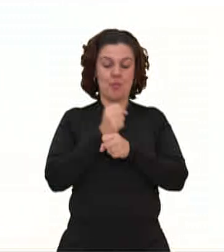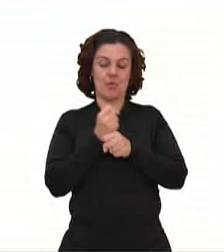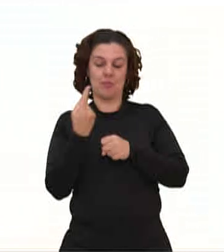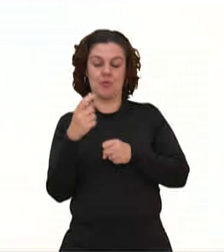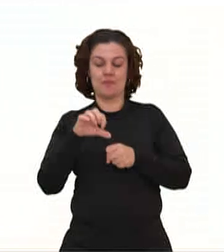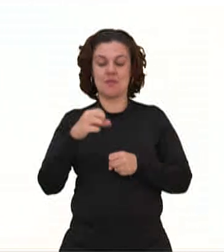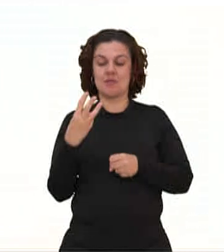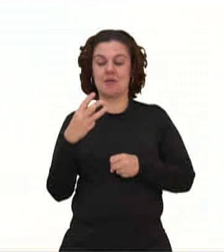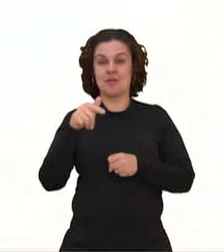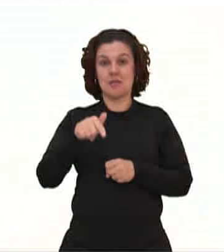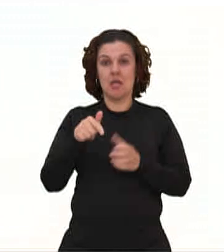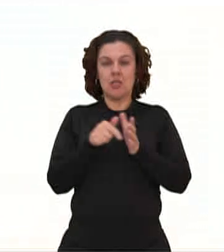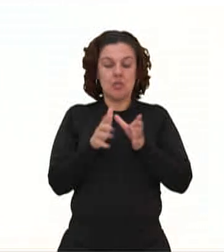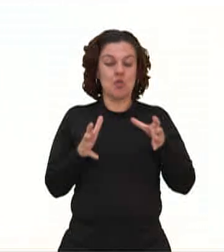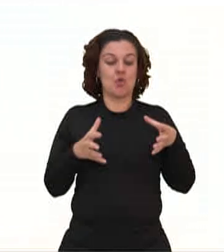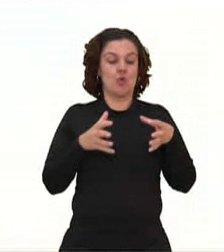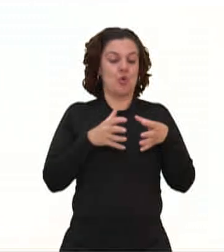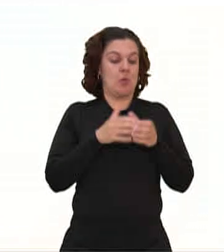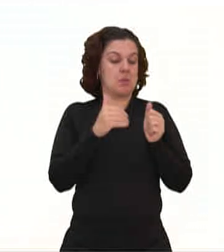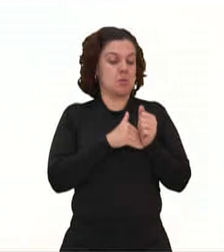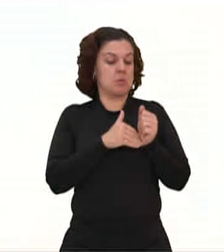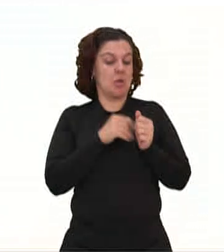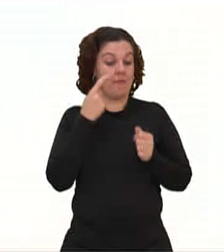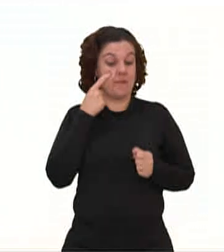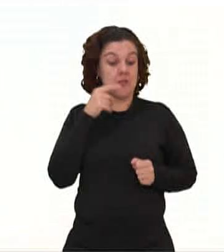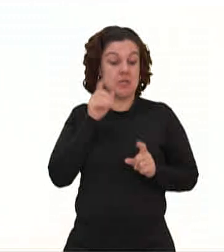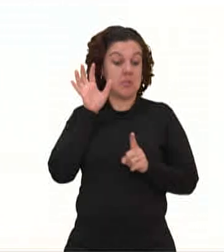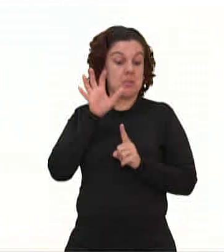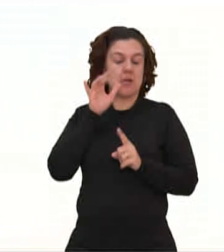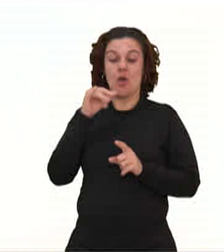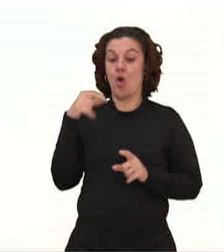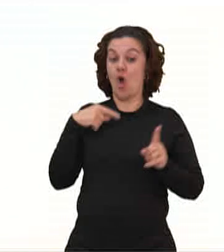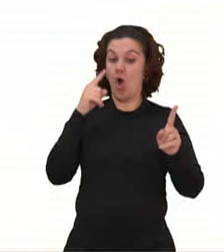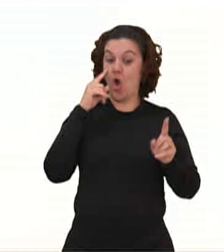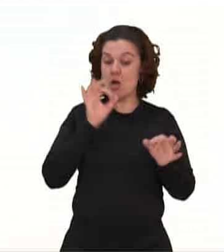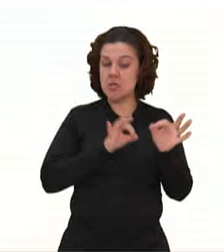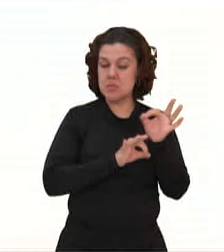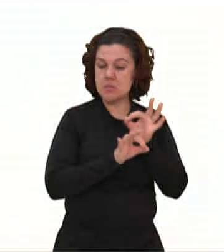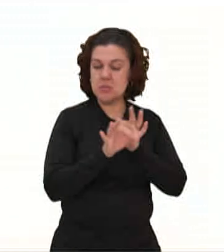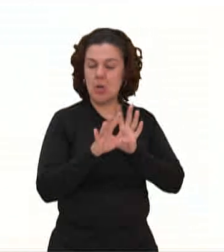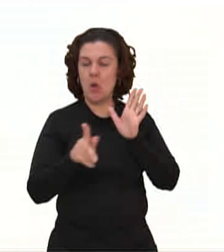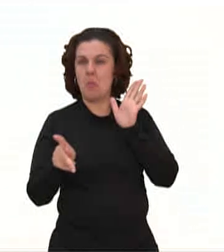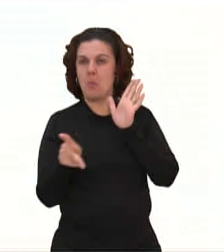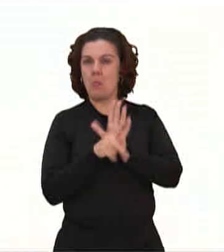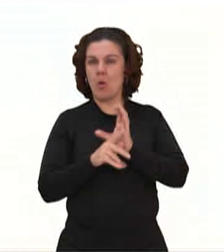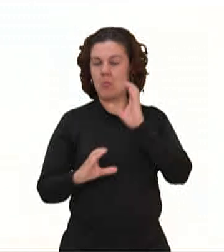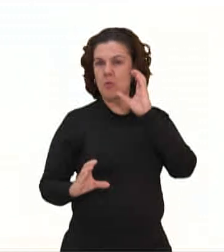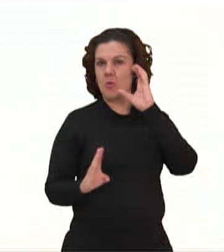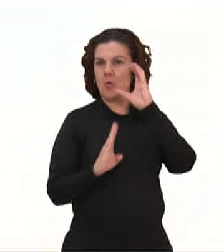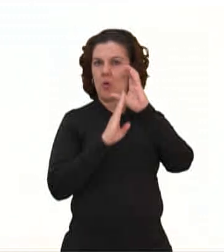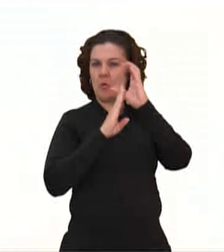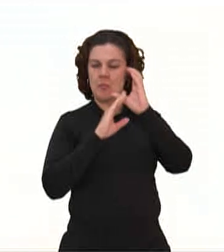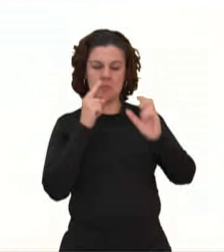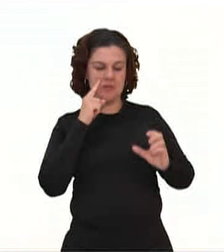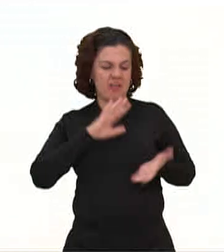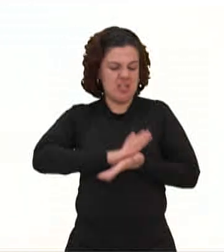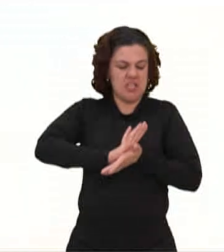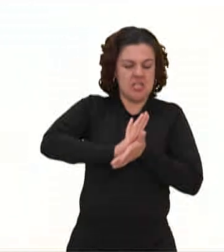Serviço Secreto do Exército informou ter descoberto um plano comunista que queria